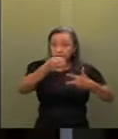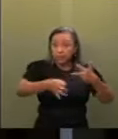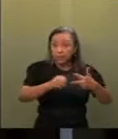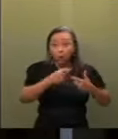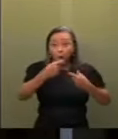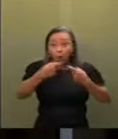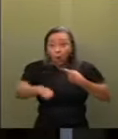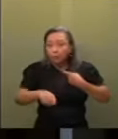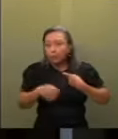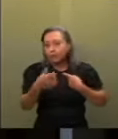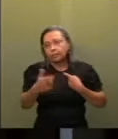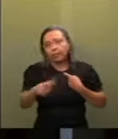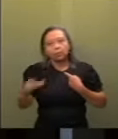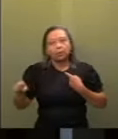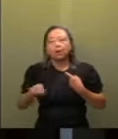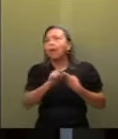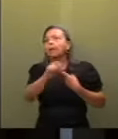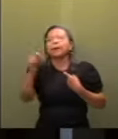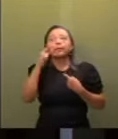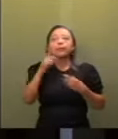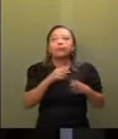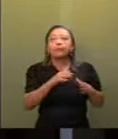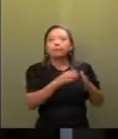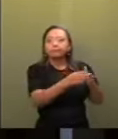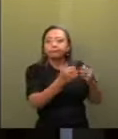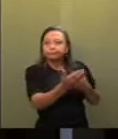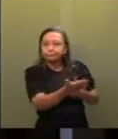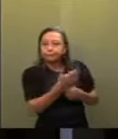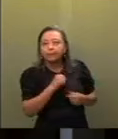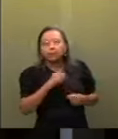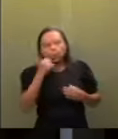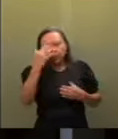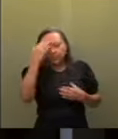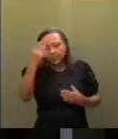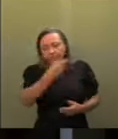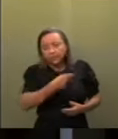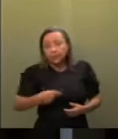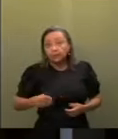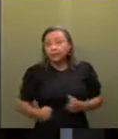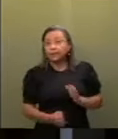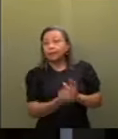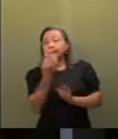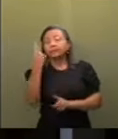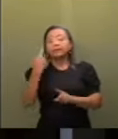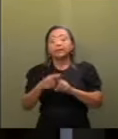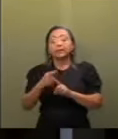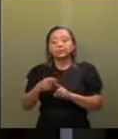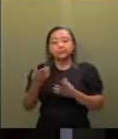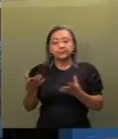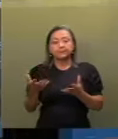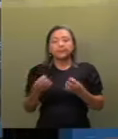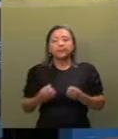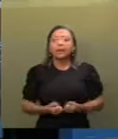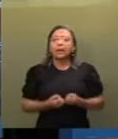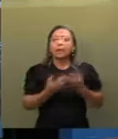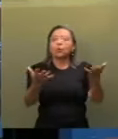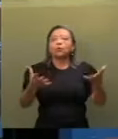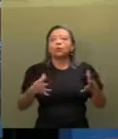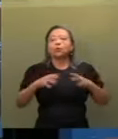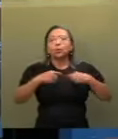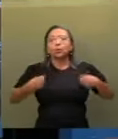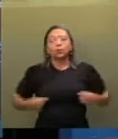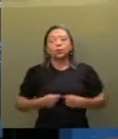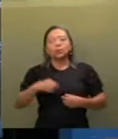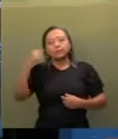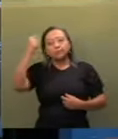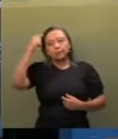ela não há a quem recorrer. Muito obrigado, senhor presidente, que cada vez mais ecoe nos corações e mentes dos brasileiros